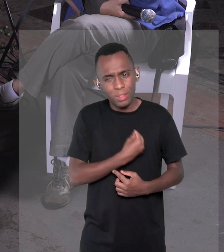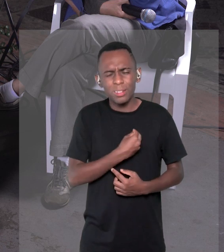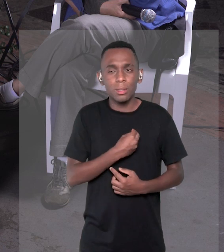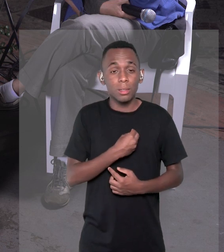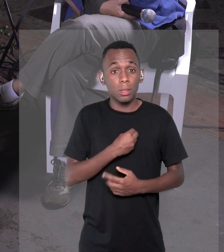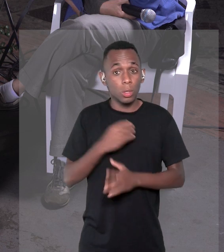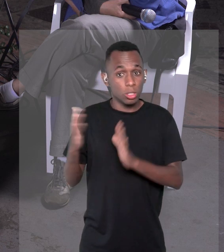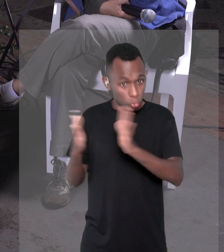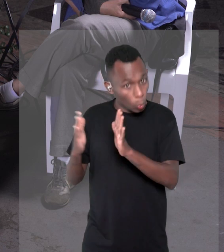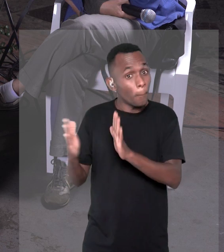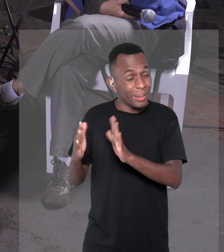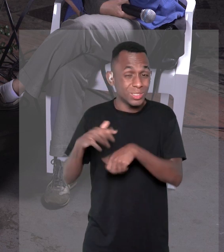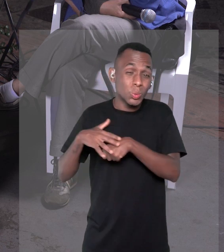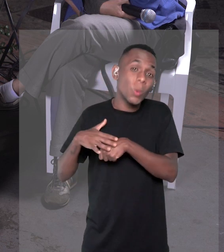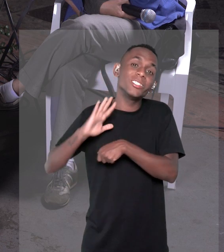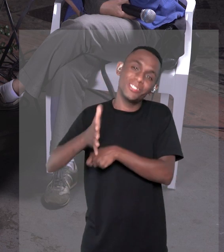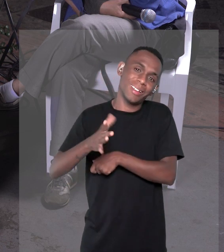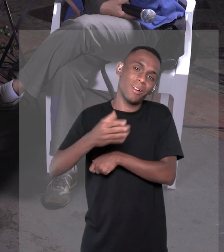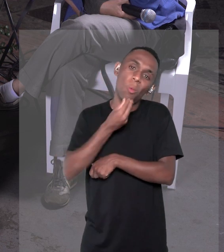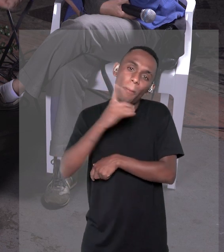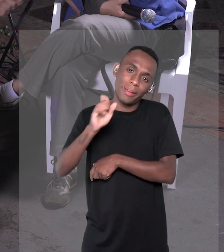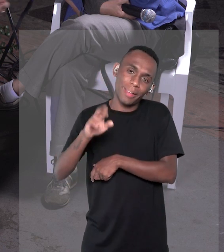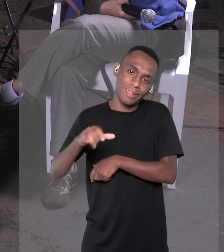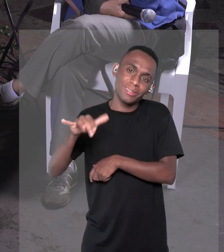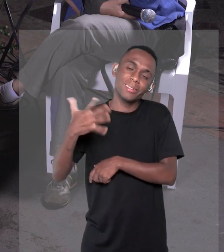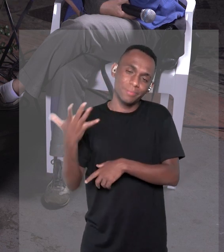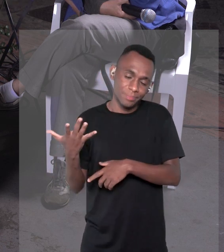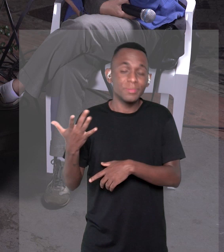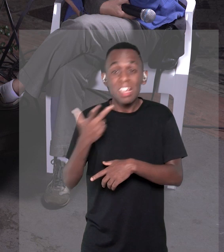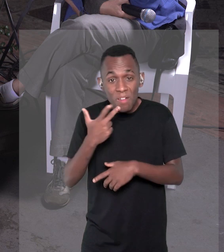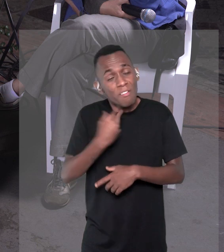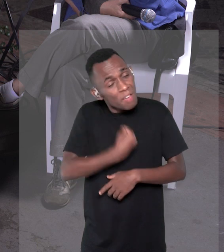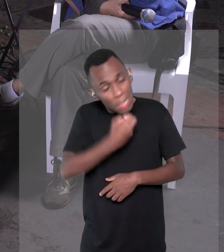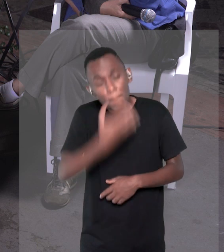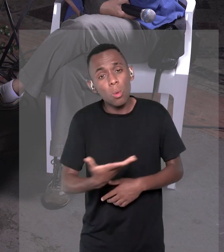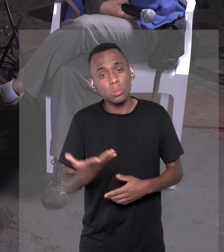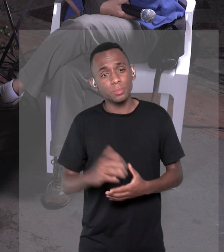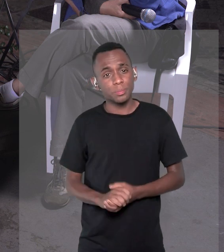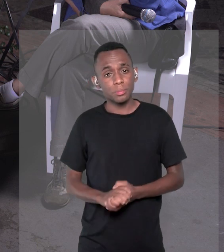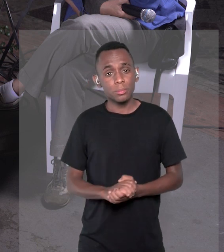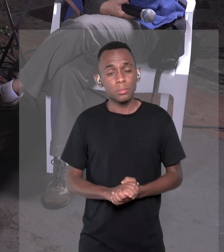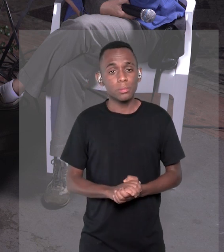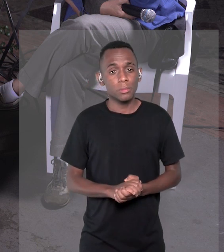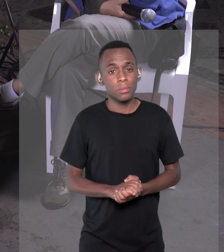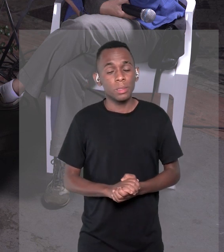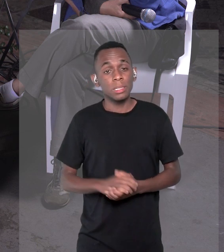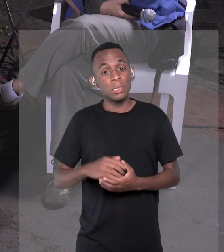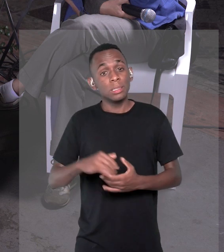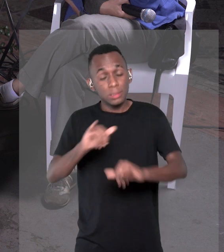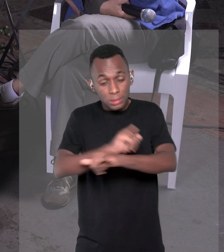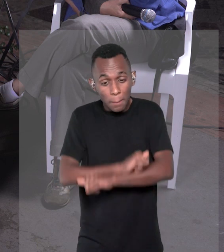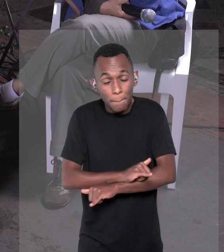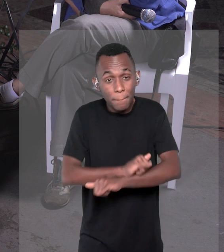bom estar vivo, como é bom estar vivo. E ouvi-lo dizer isso me